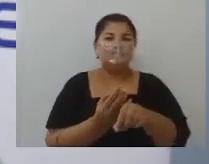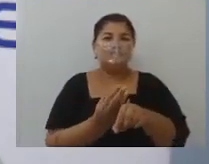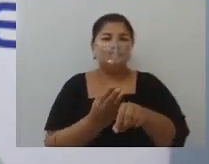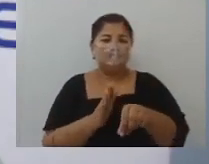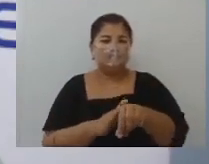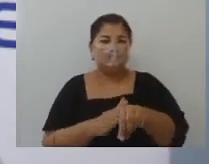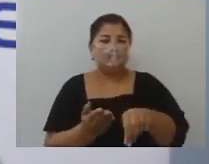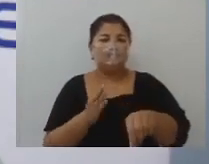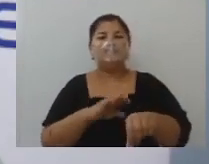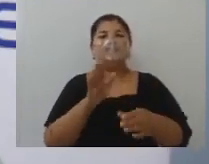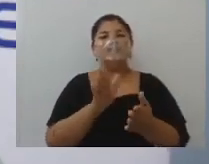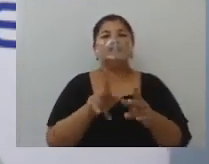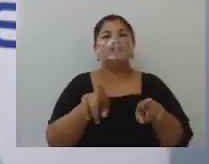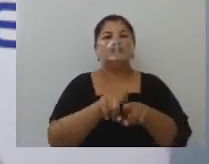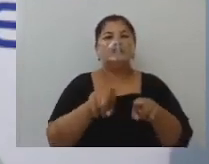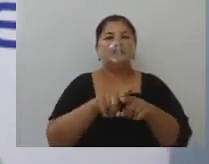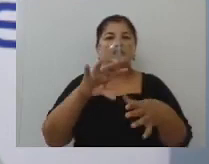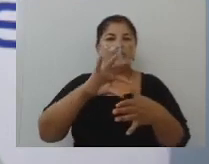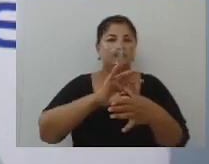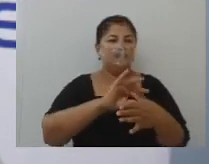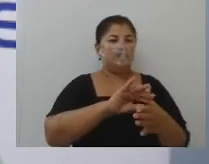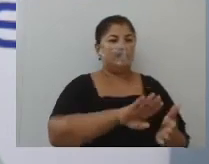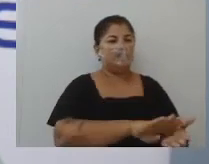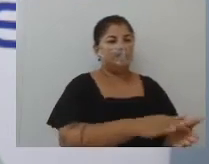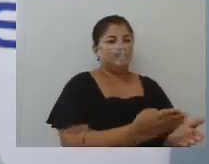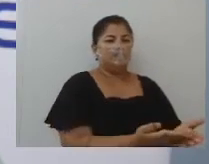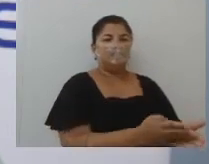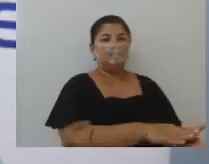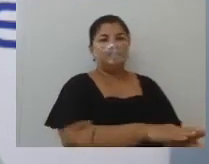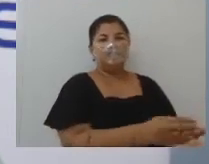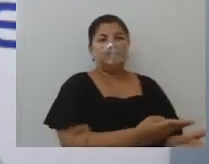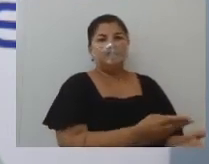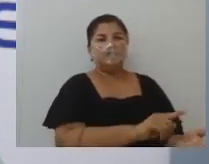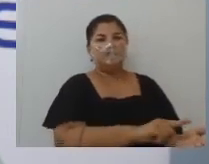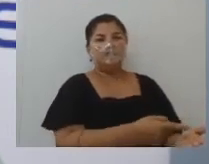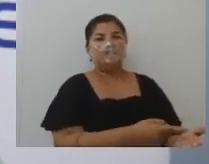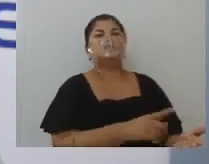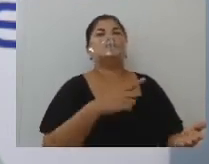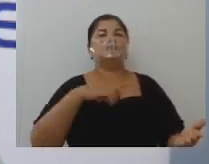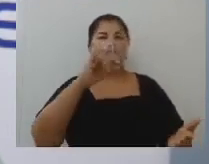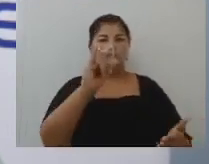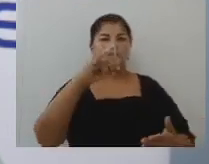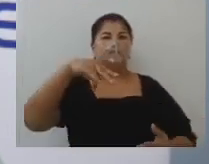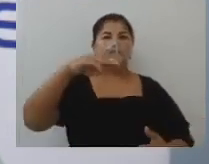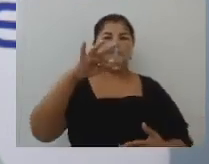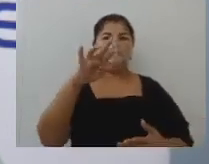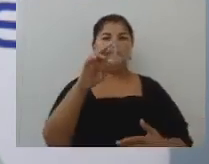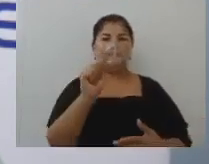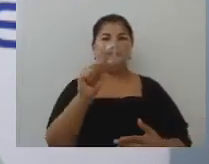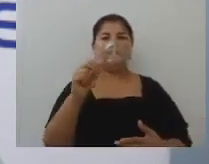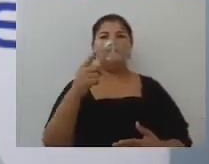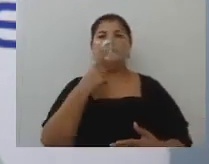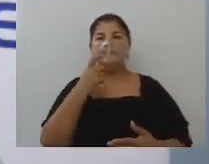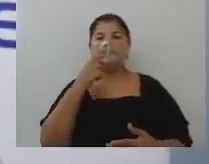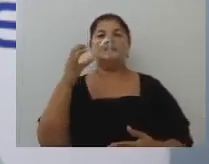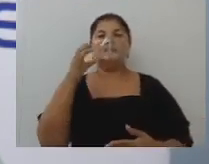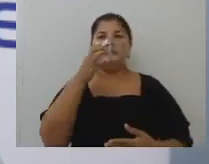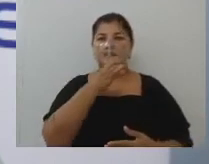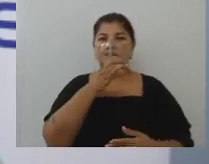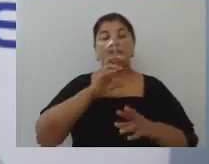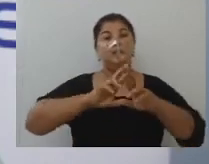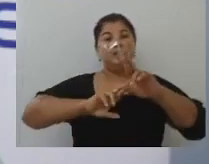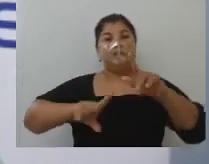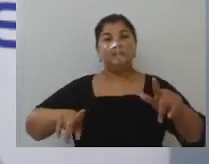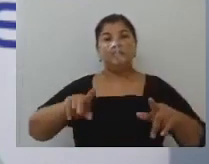uma carne que você esteja assando no churrasco. Aí sim, esse infravermelho vai queimando. O ultravioleta é